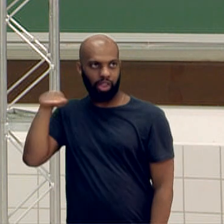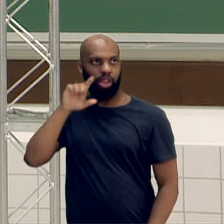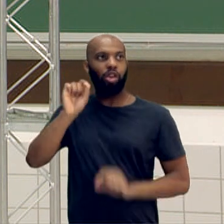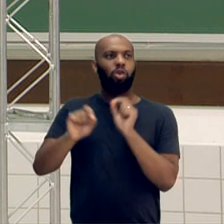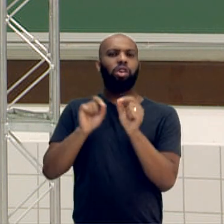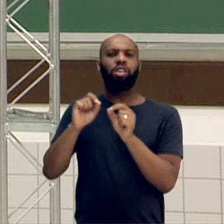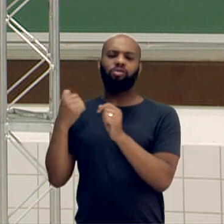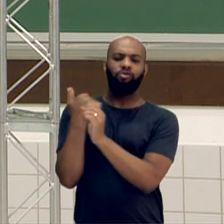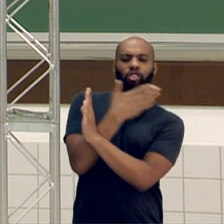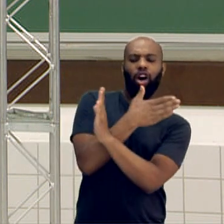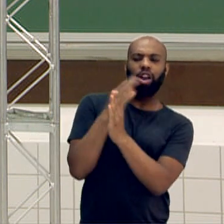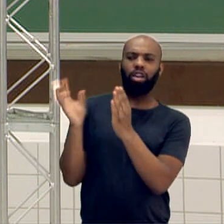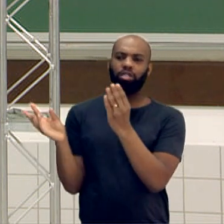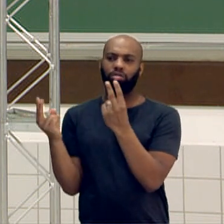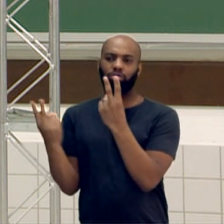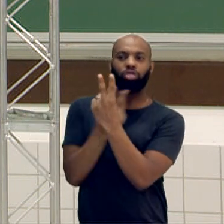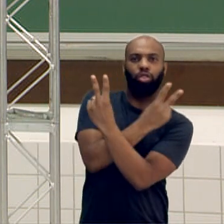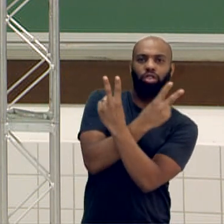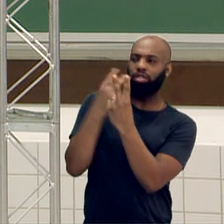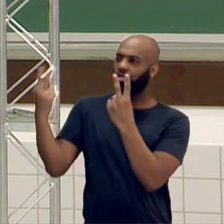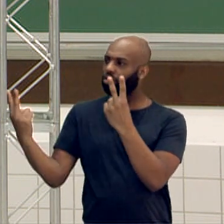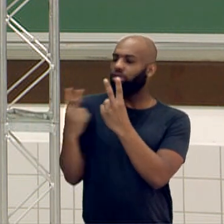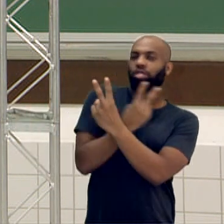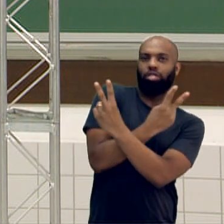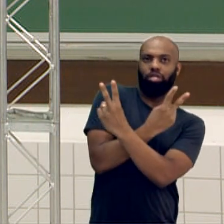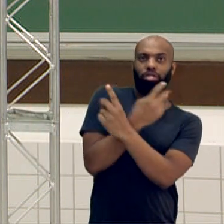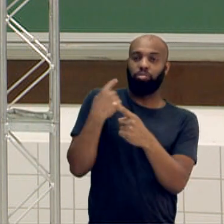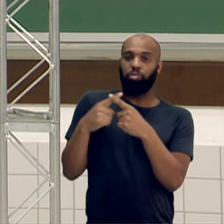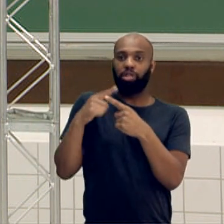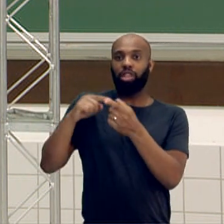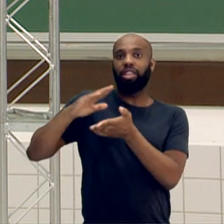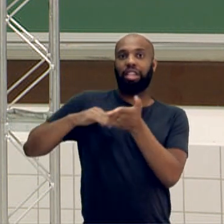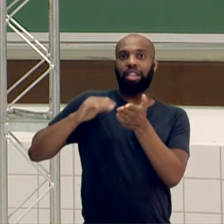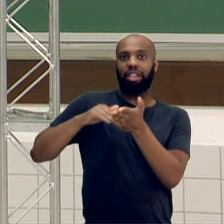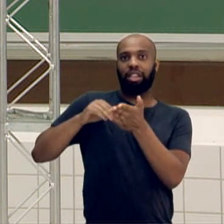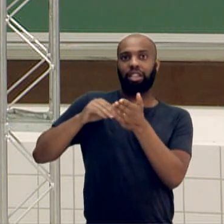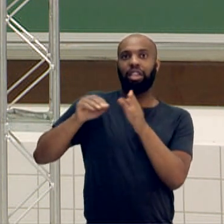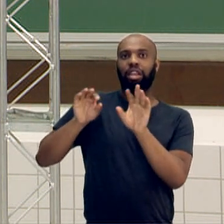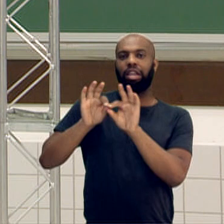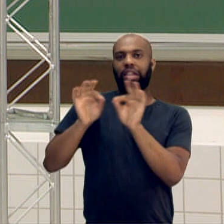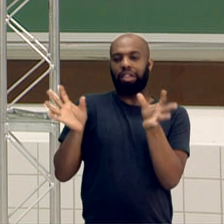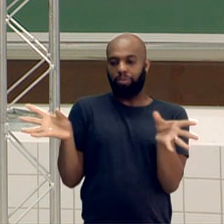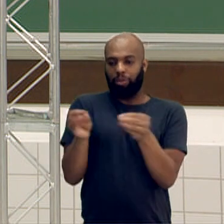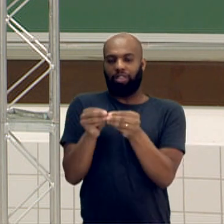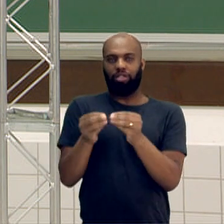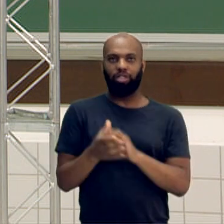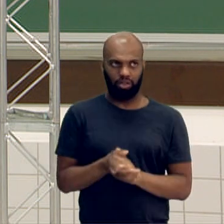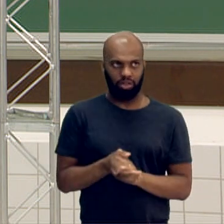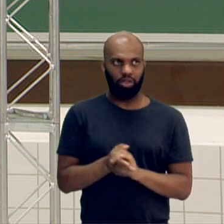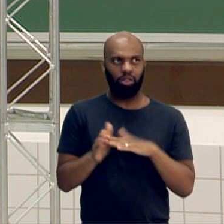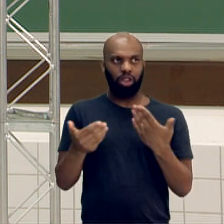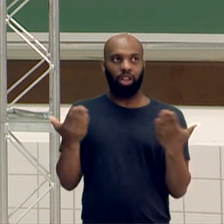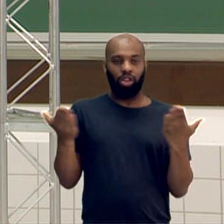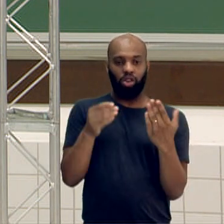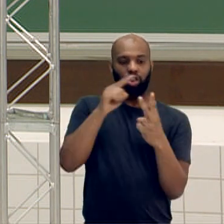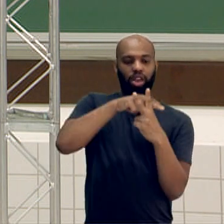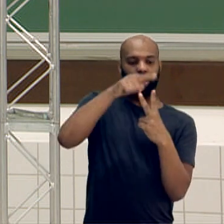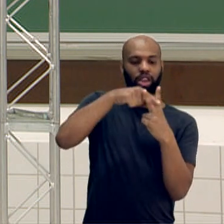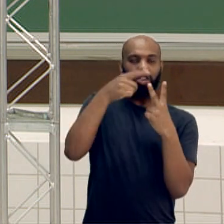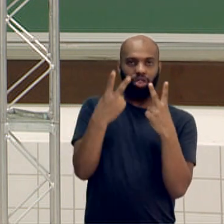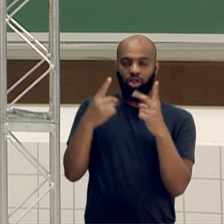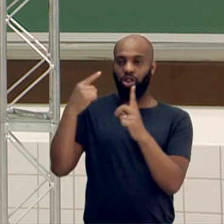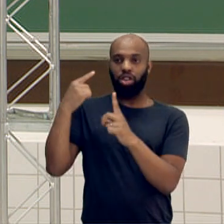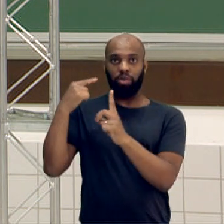que saiu da raiz? O 2 e o 2. Esses dois se livraram da raiz. 2 vezes